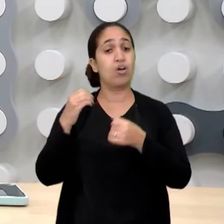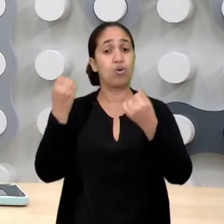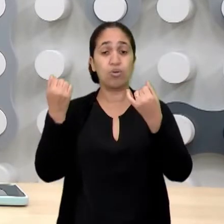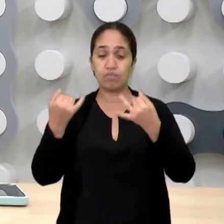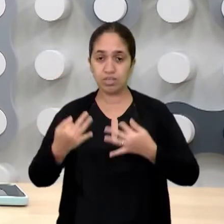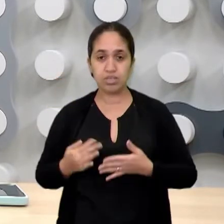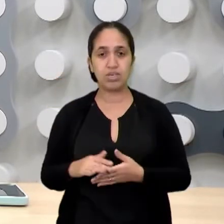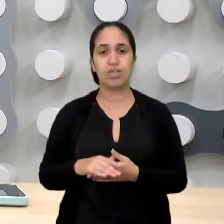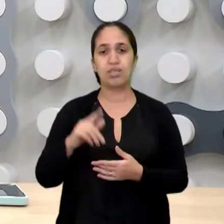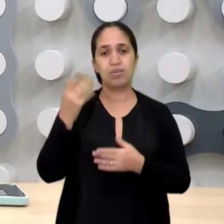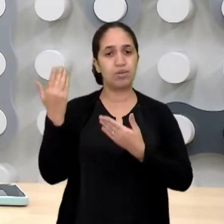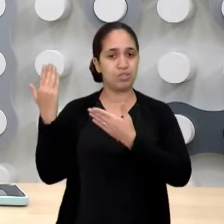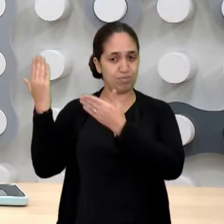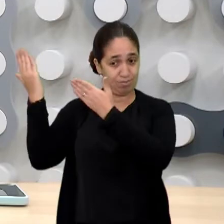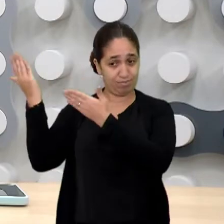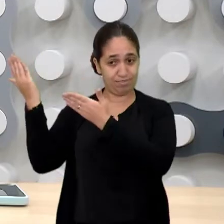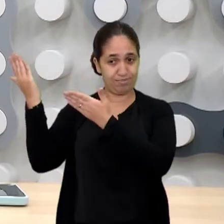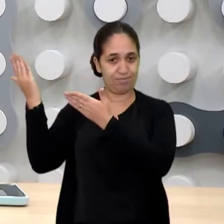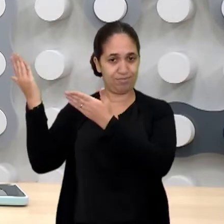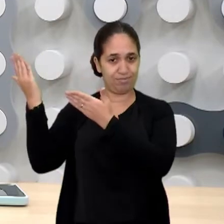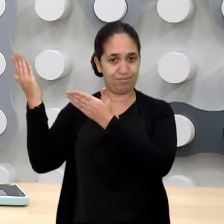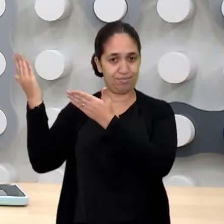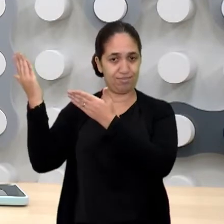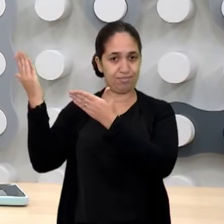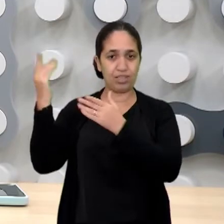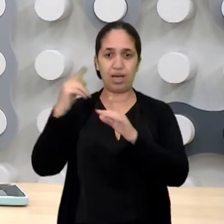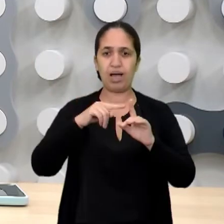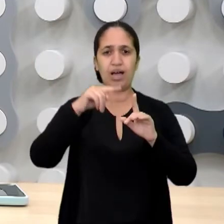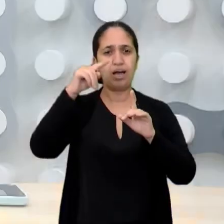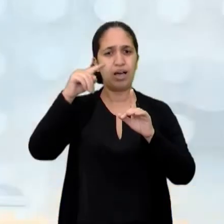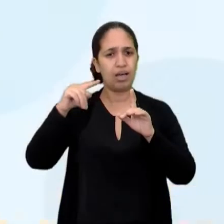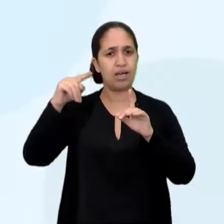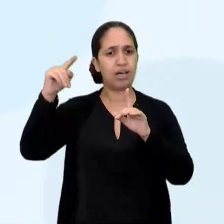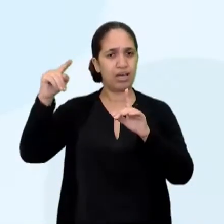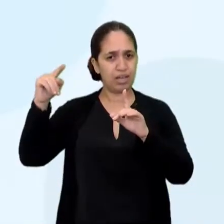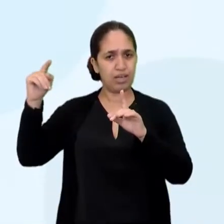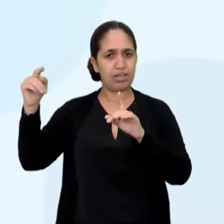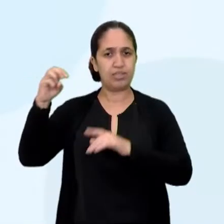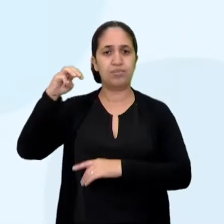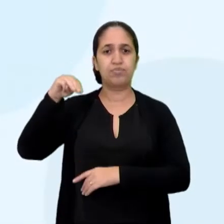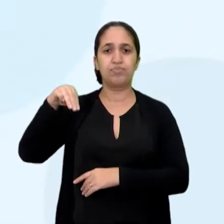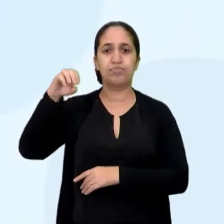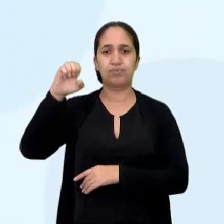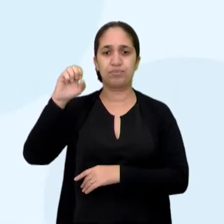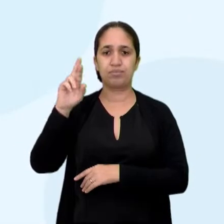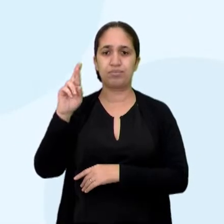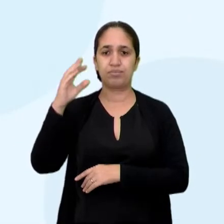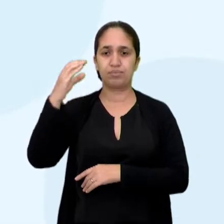na próxima tela, né, vou mostrar aí para vocês a escala de Mercalli, né, que ela foi modificada em